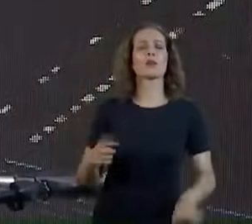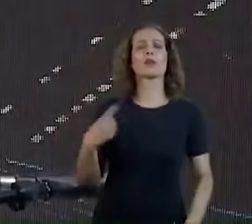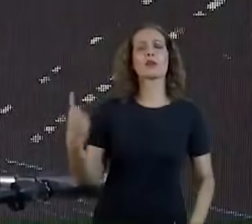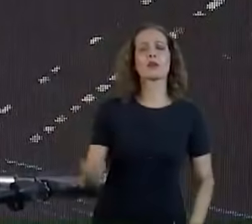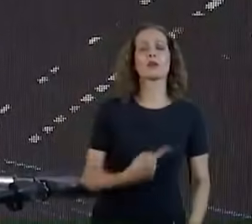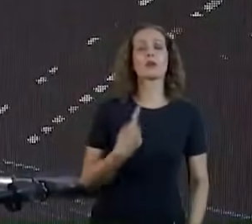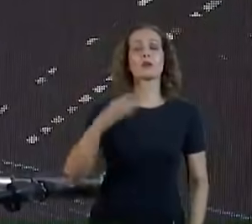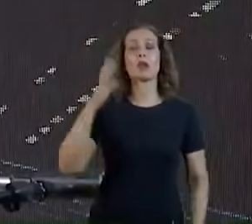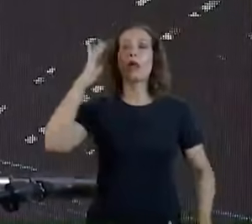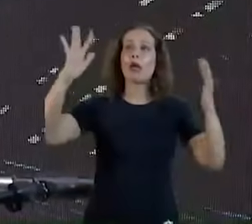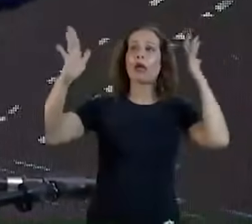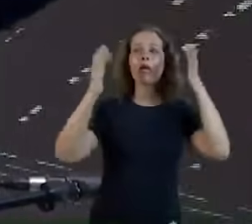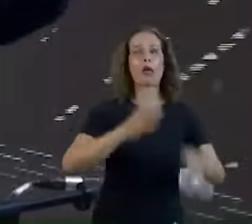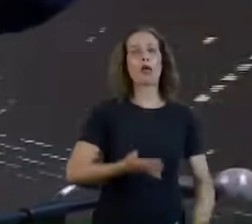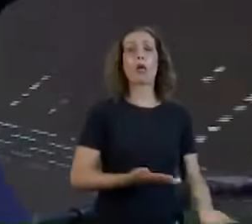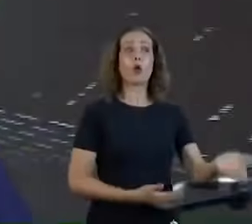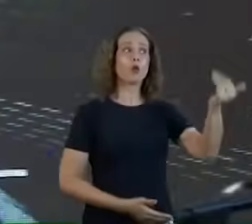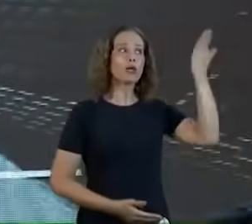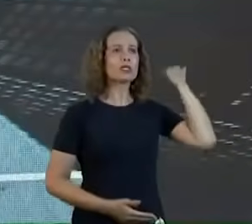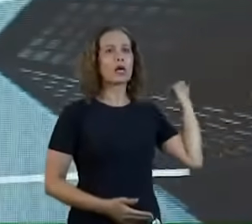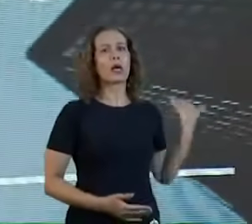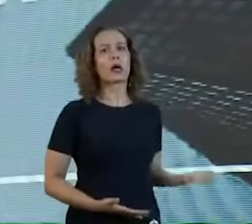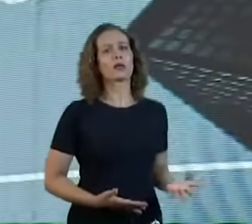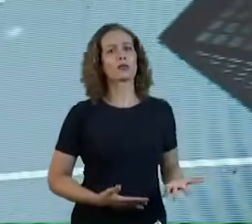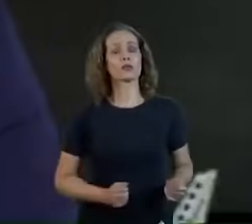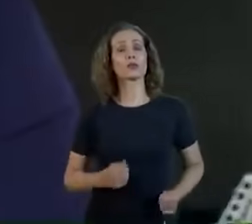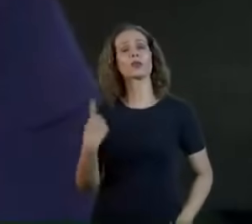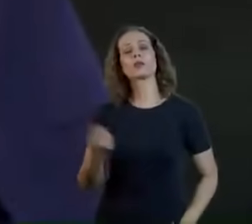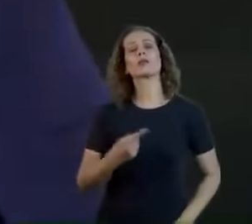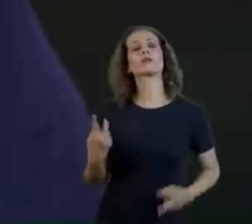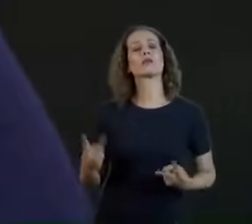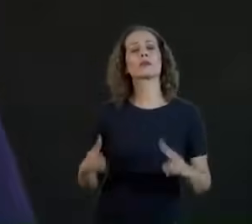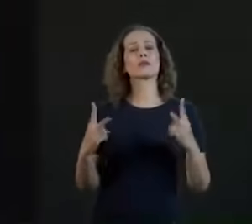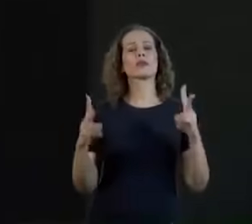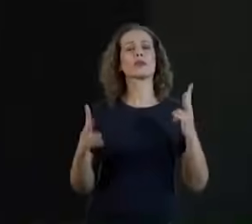bobo. Não é no passado que está a nossa vitória. Cristo tem algo